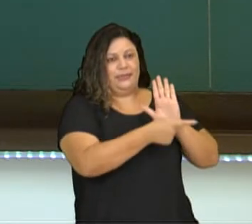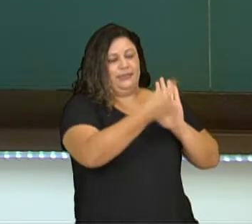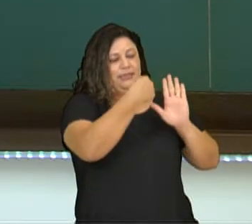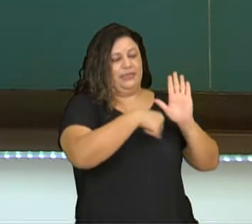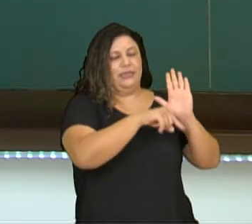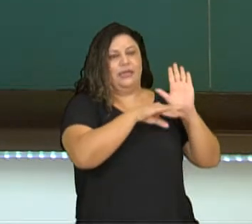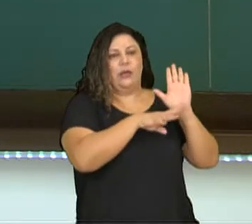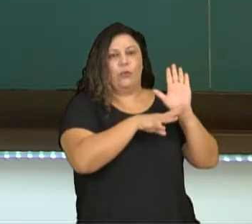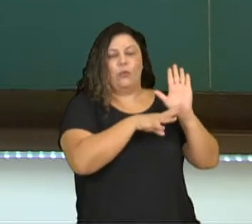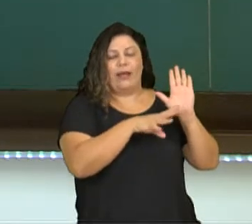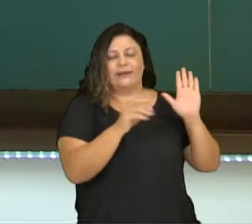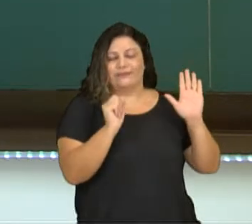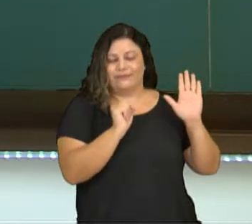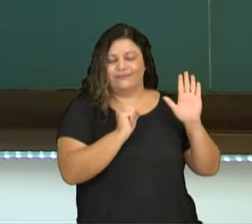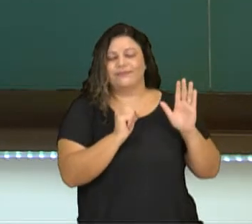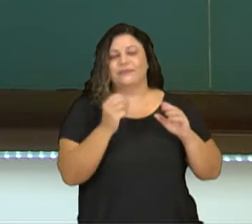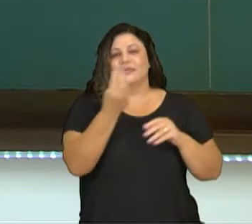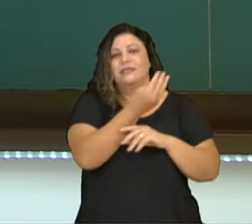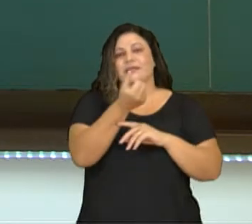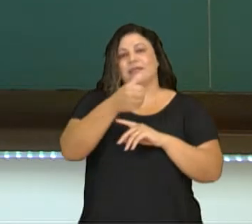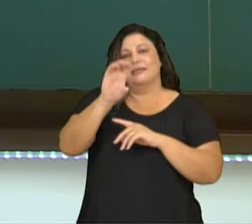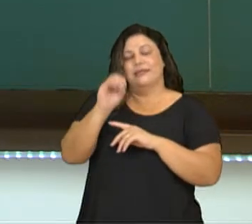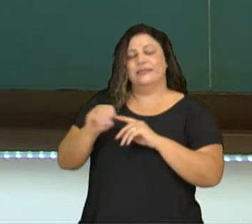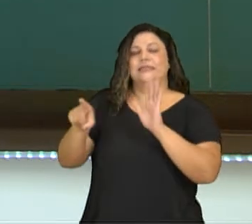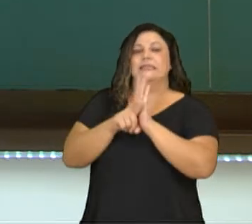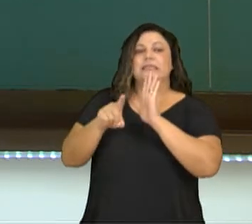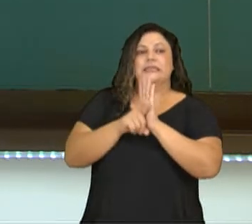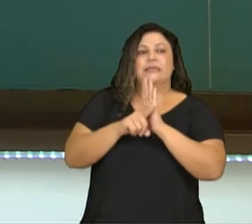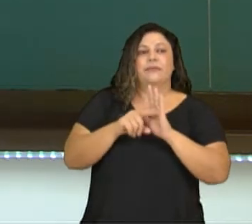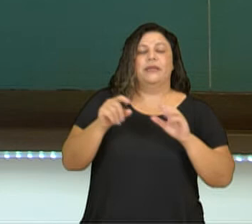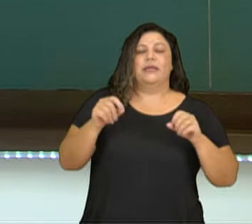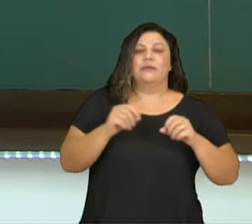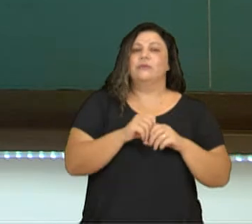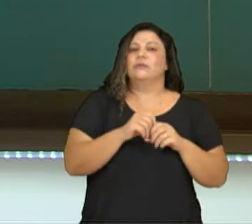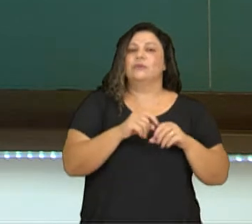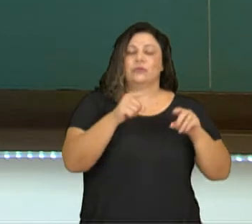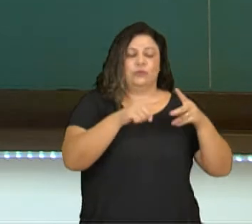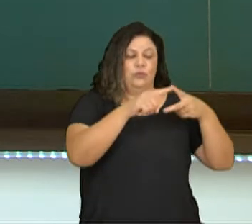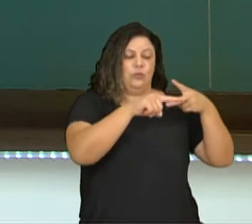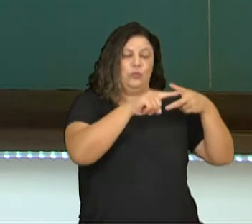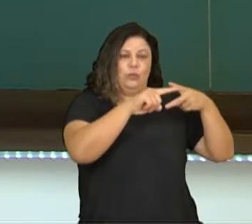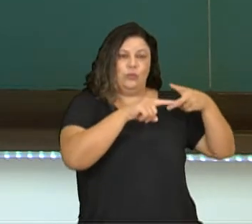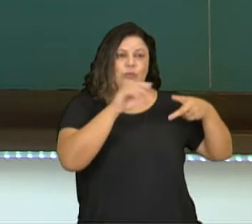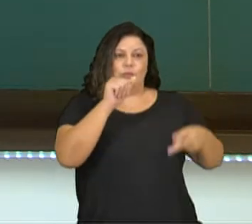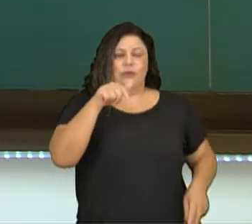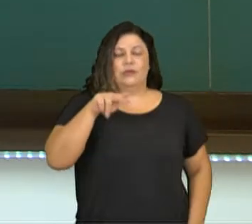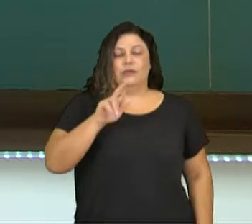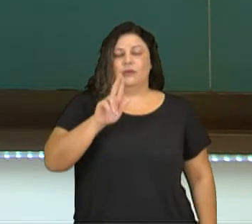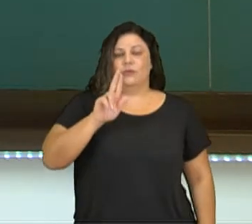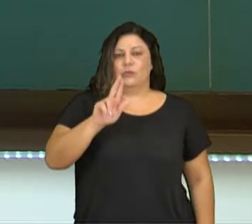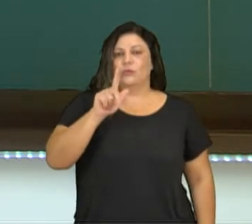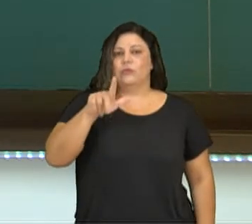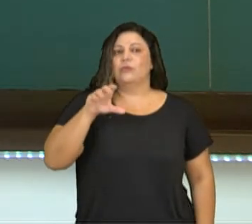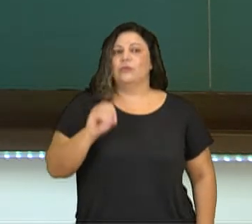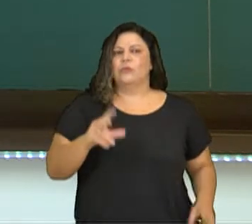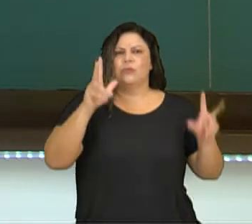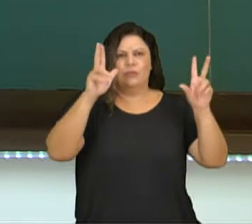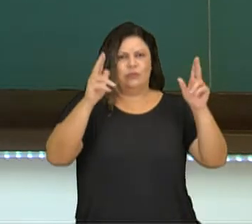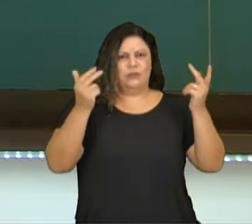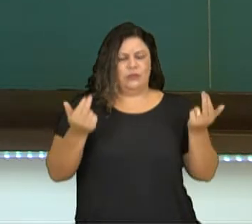quadrante, 360 menos esse ângulo. Então, o ângulo será equivalente ao ângulo